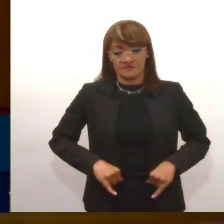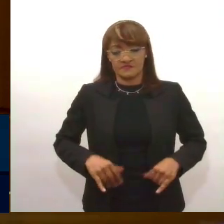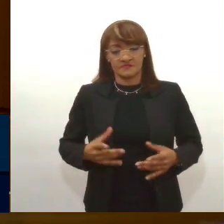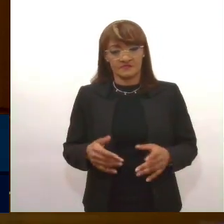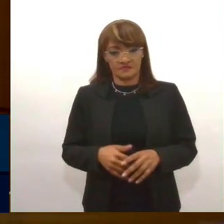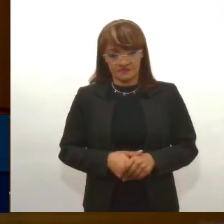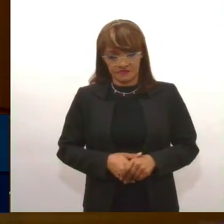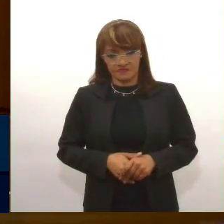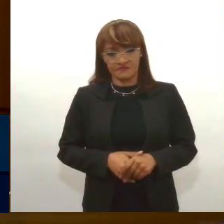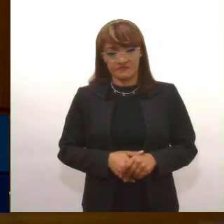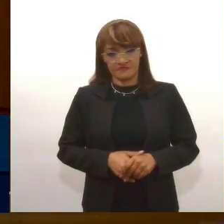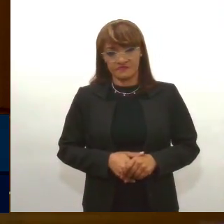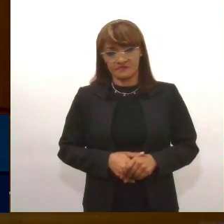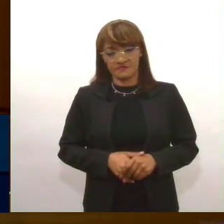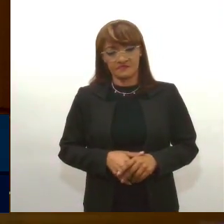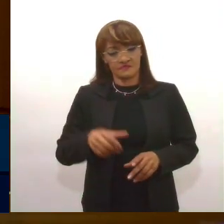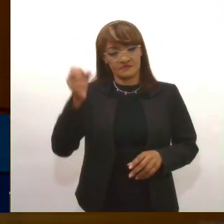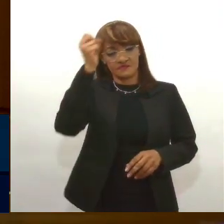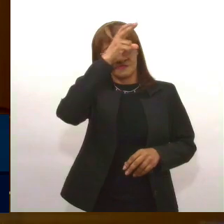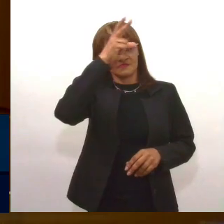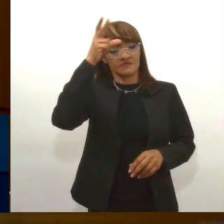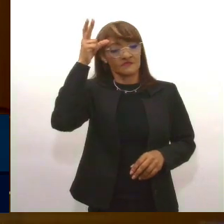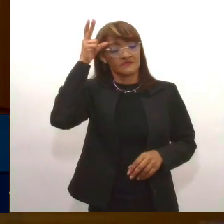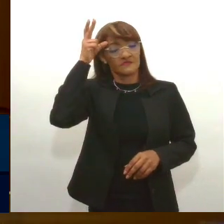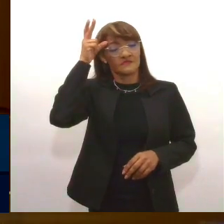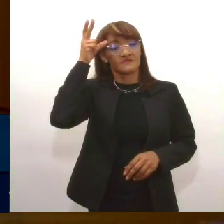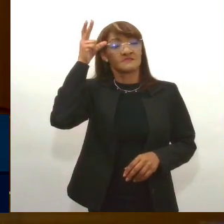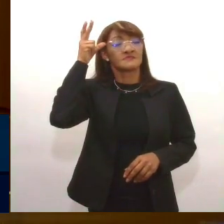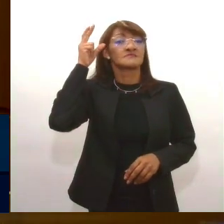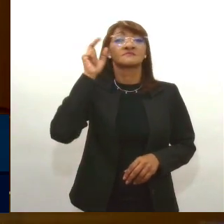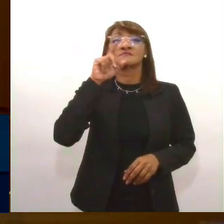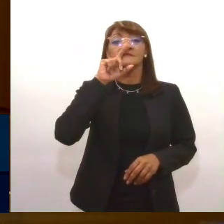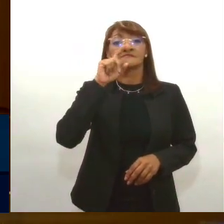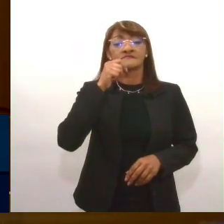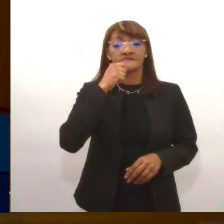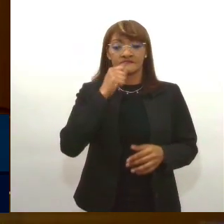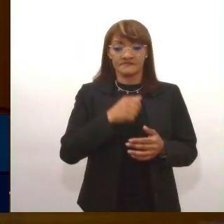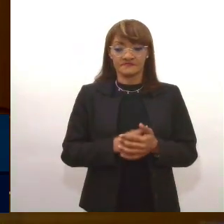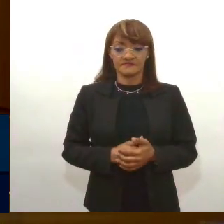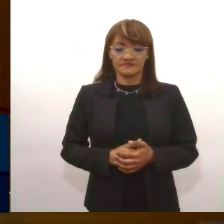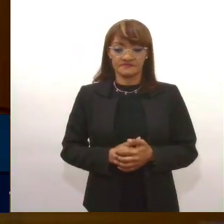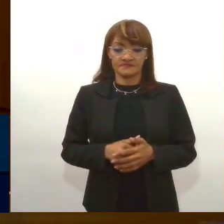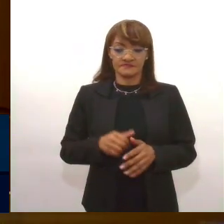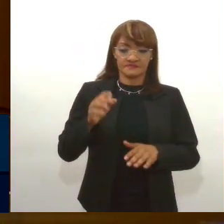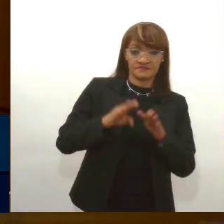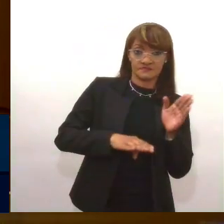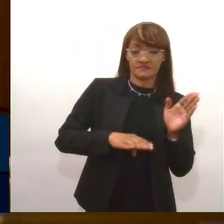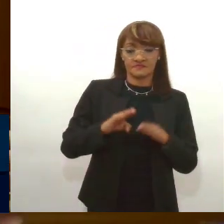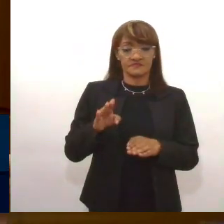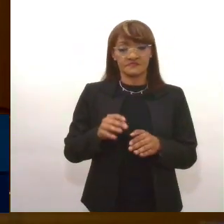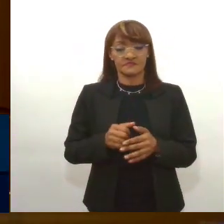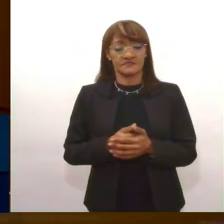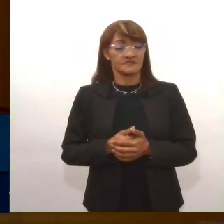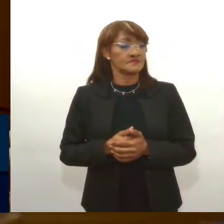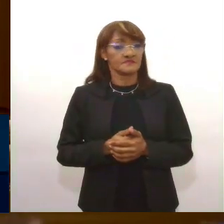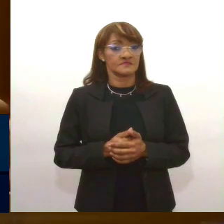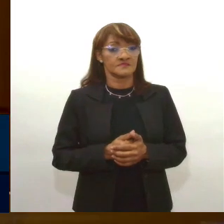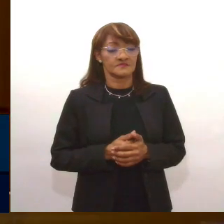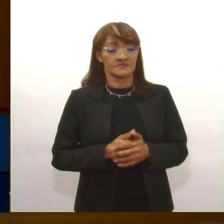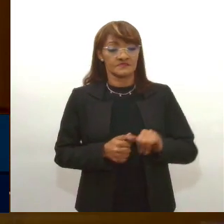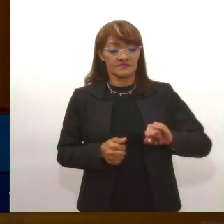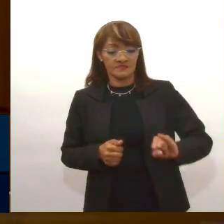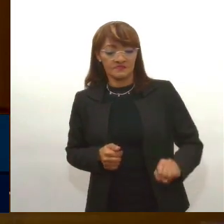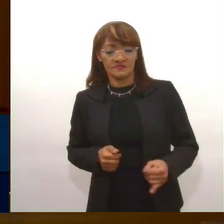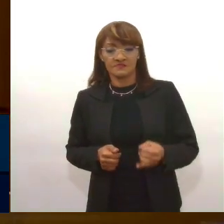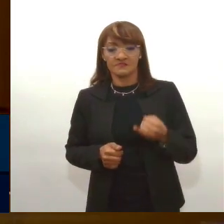Aracaju né se utiliza muitas as vezes né de pelo discurso de que vai